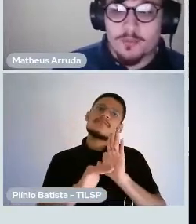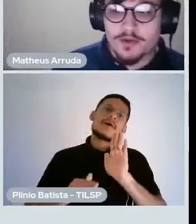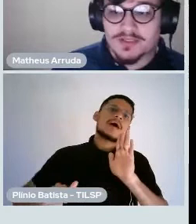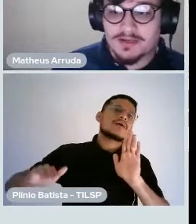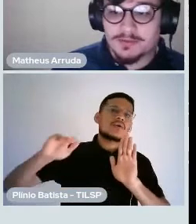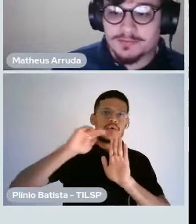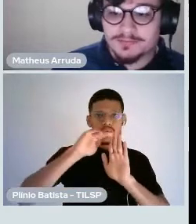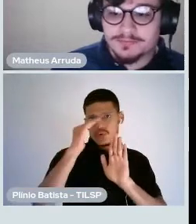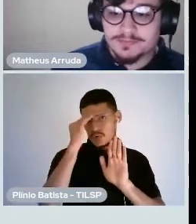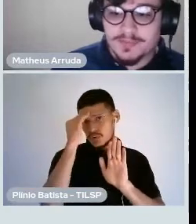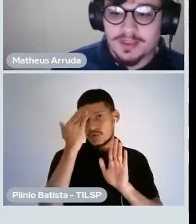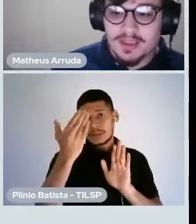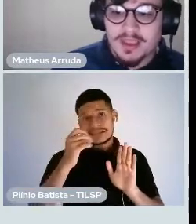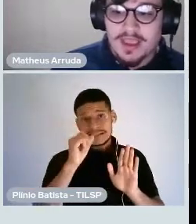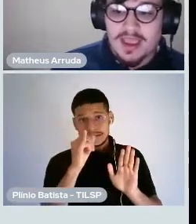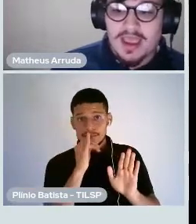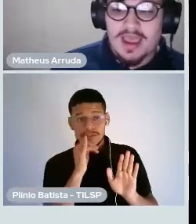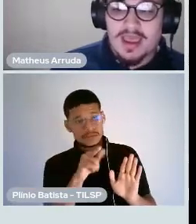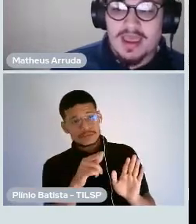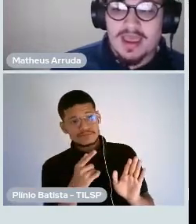coloca em proporção,